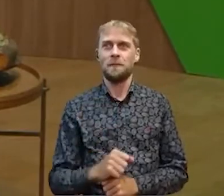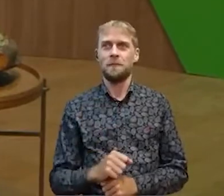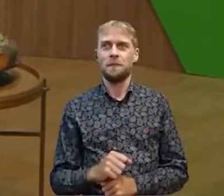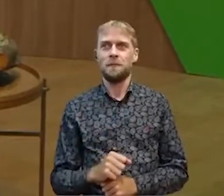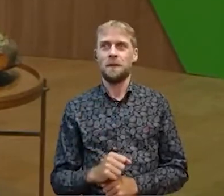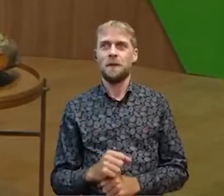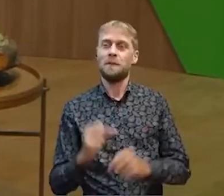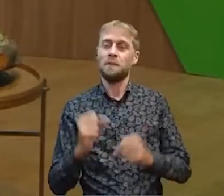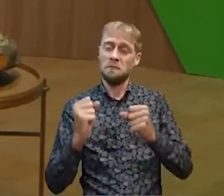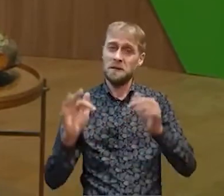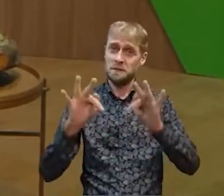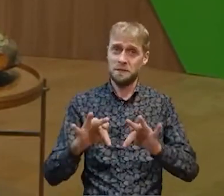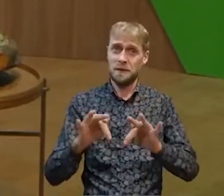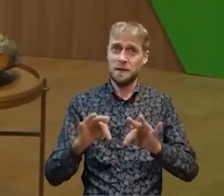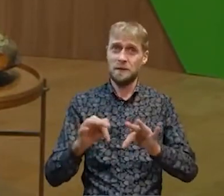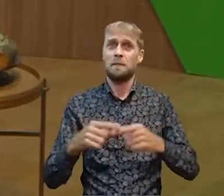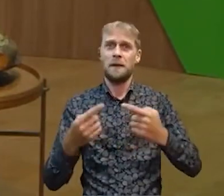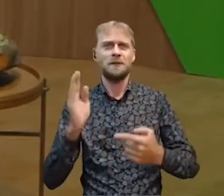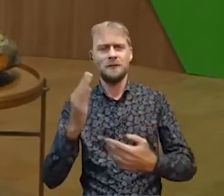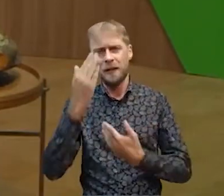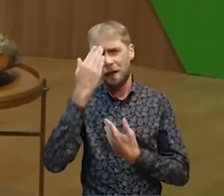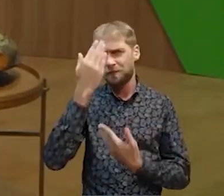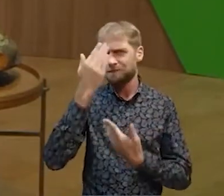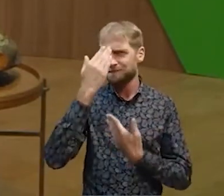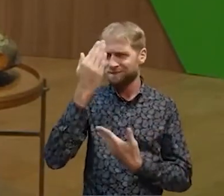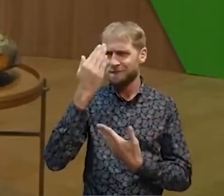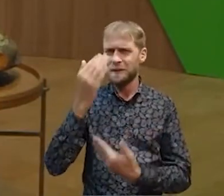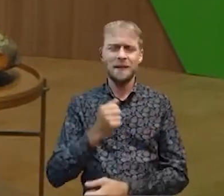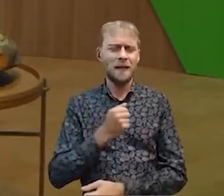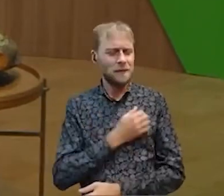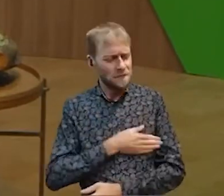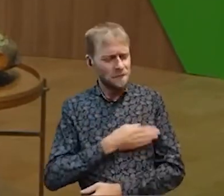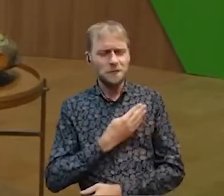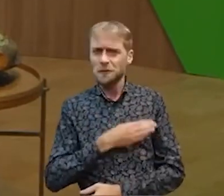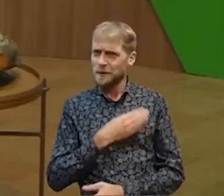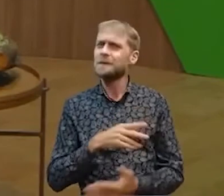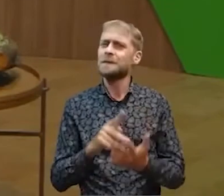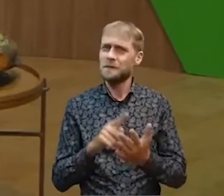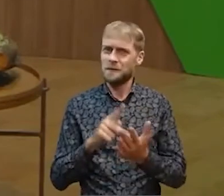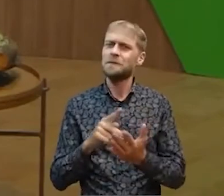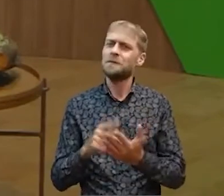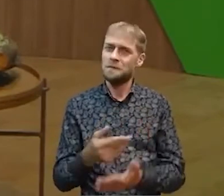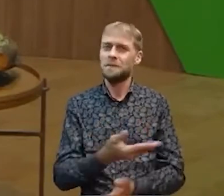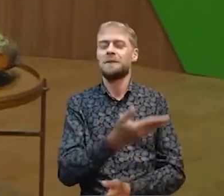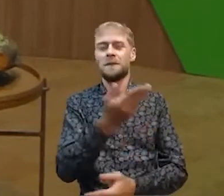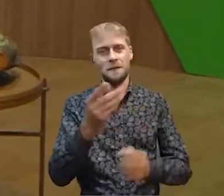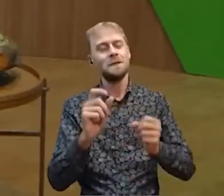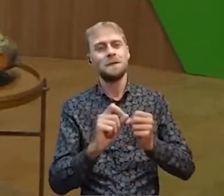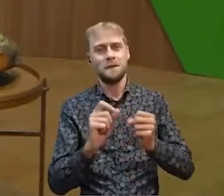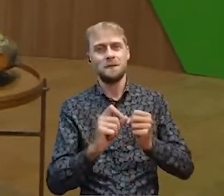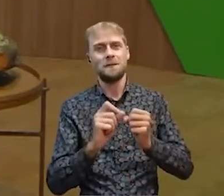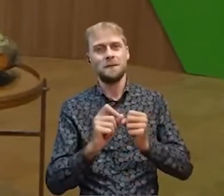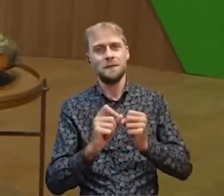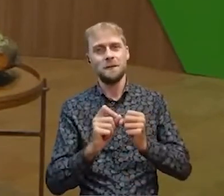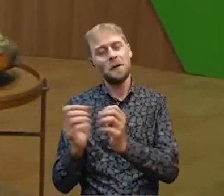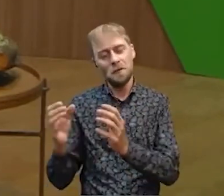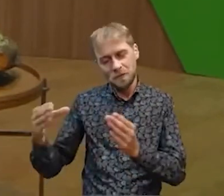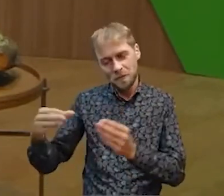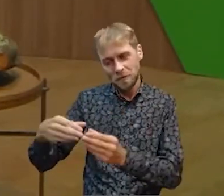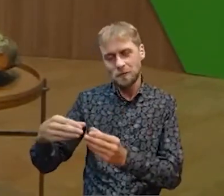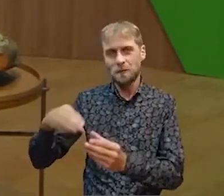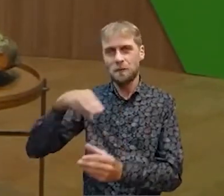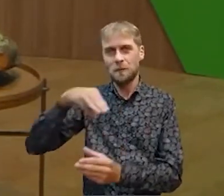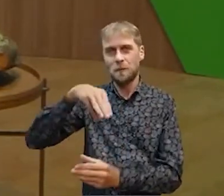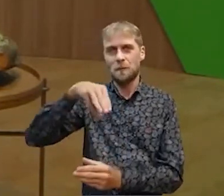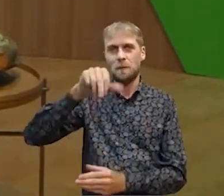poder encerrar. Mas eu de já agradecendo de coração tudo que vocês têm feito por esse grupo